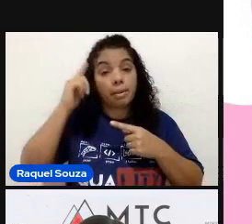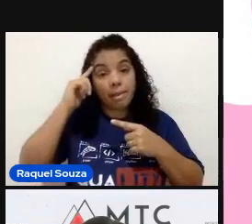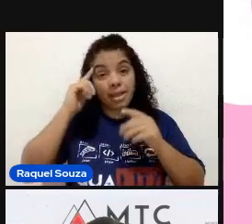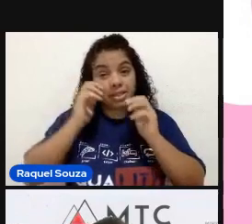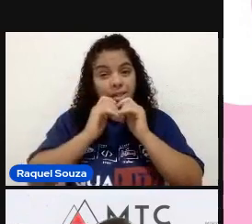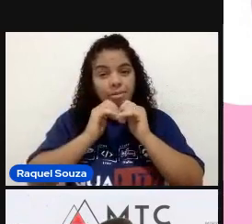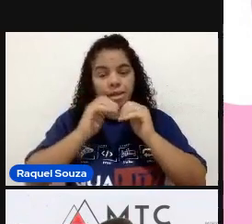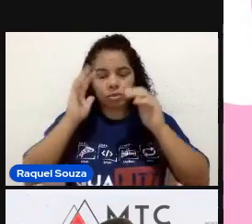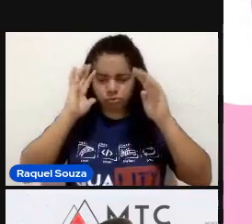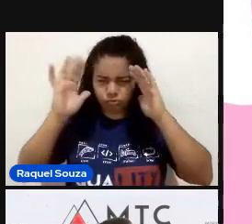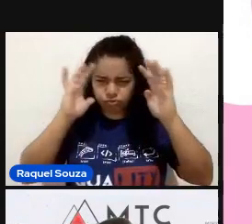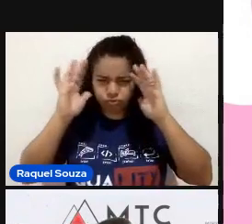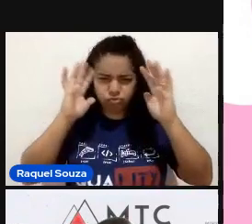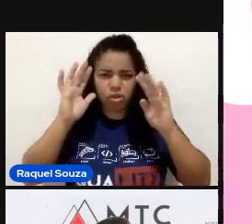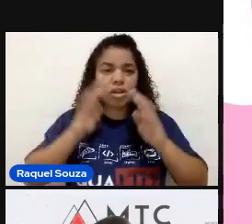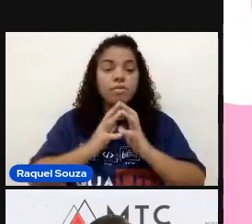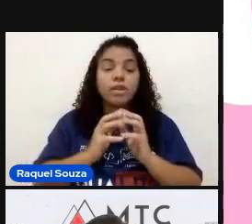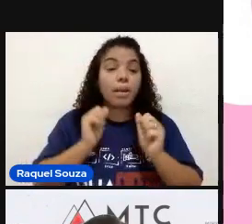acelerado.